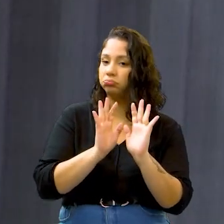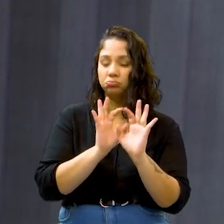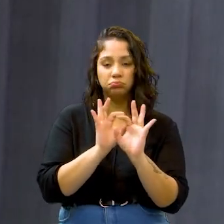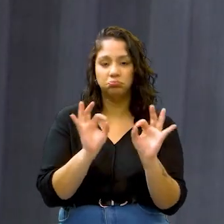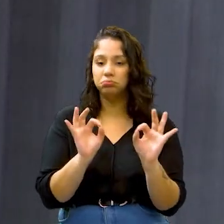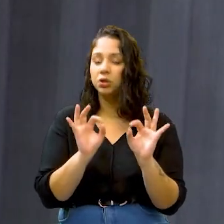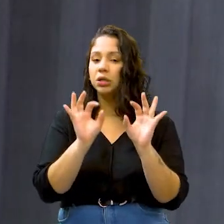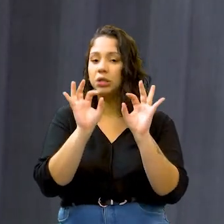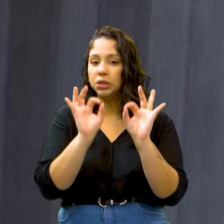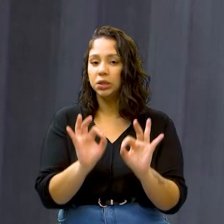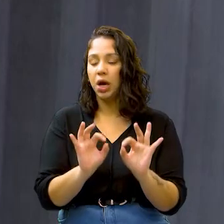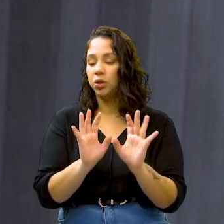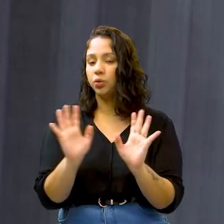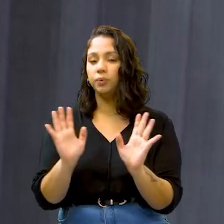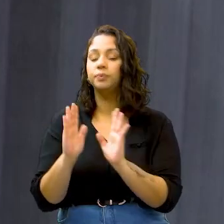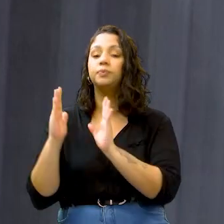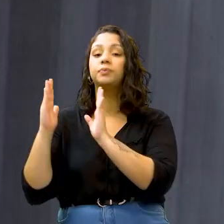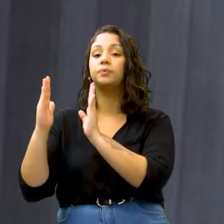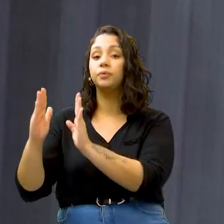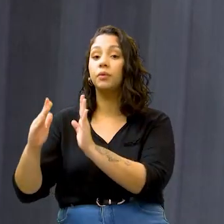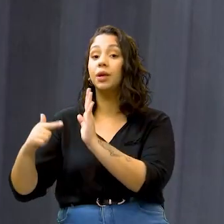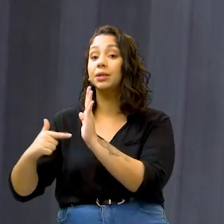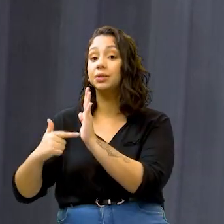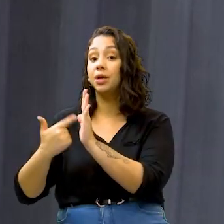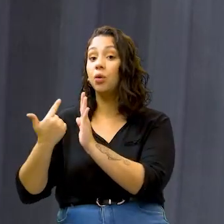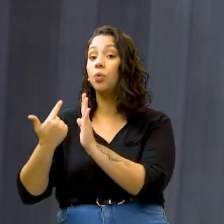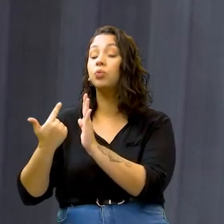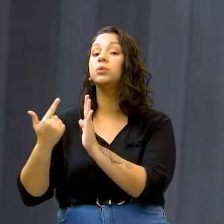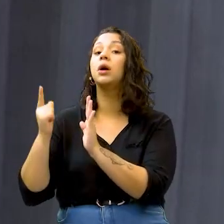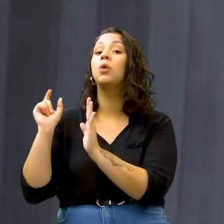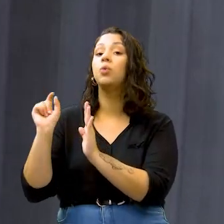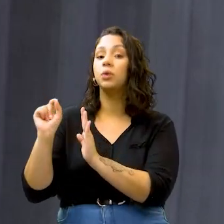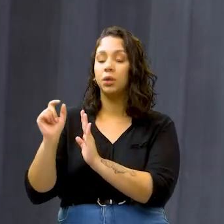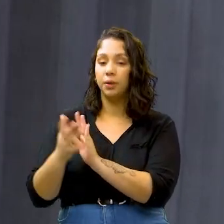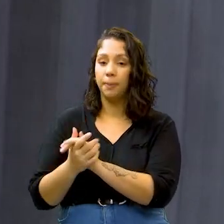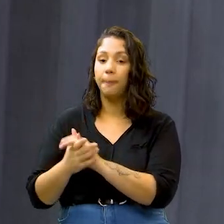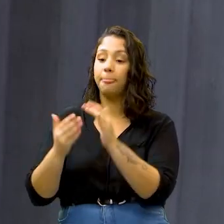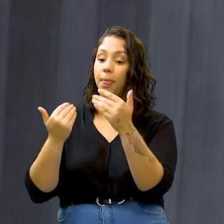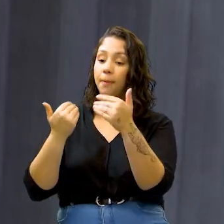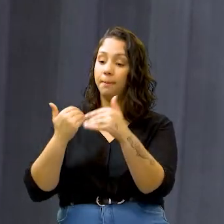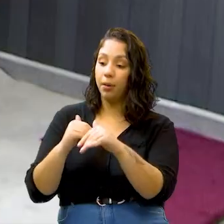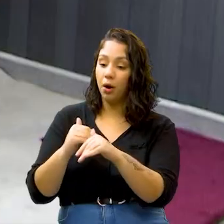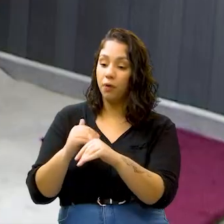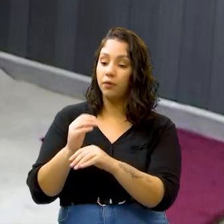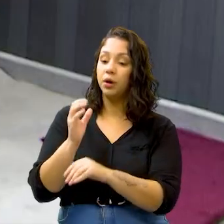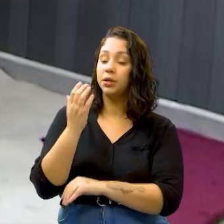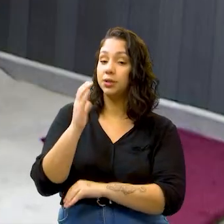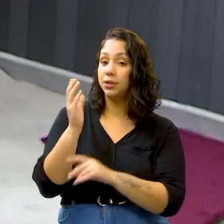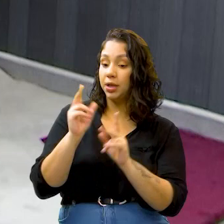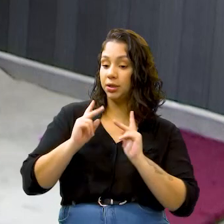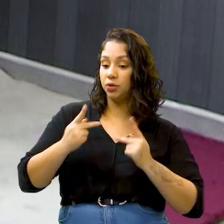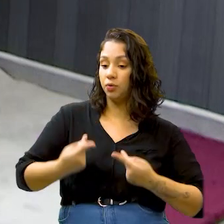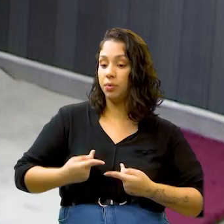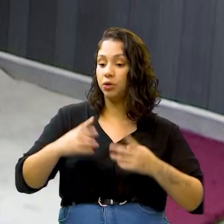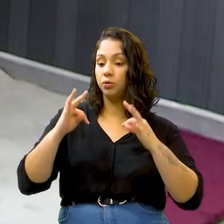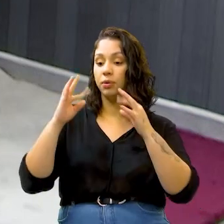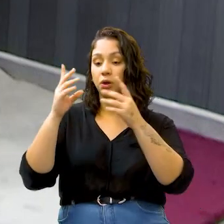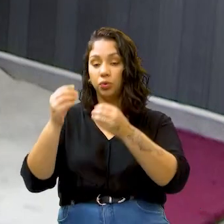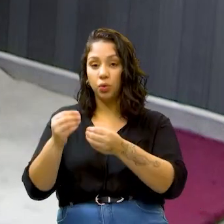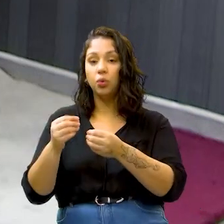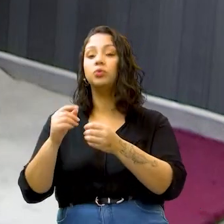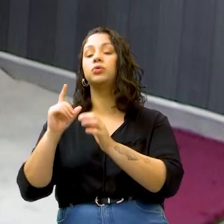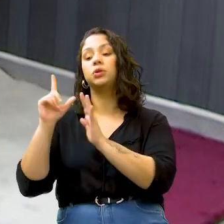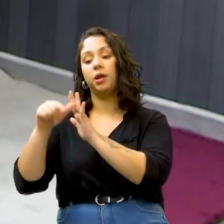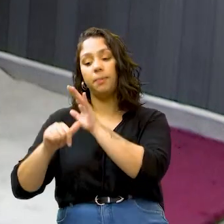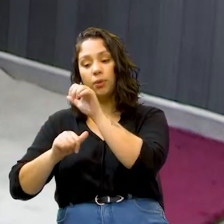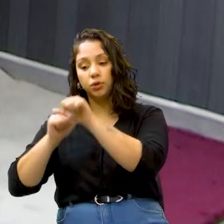propostas português duas questões de inglês e duas de Ciências da Natureza segundo dia prova duas e ciências humanas para